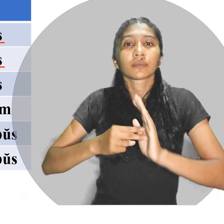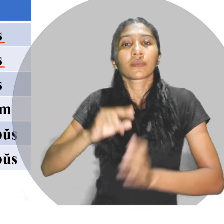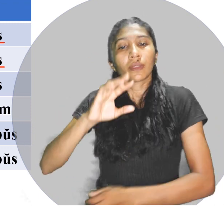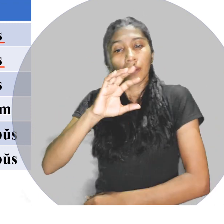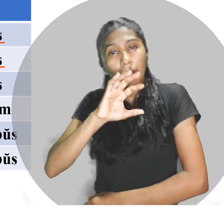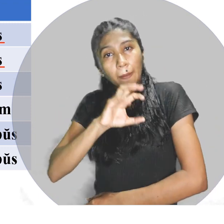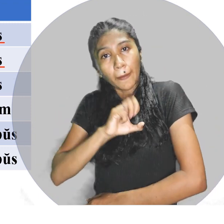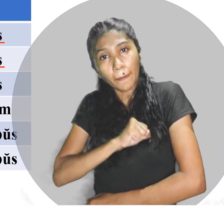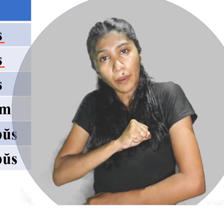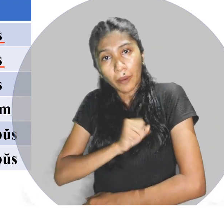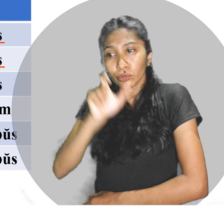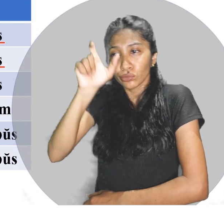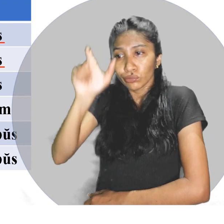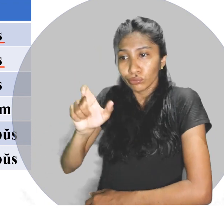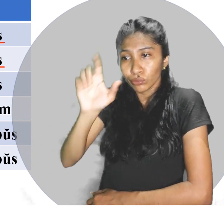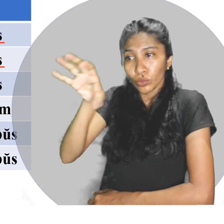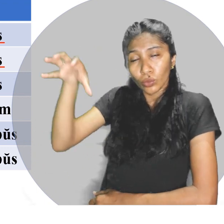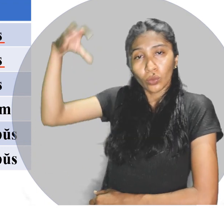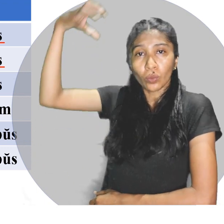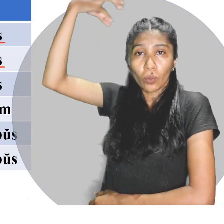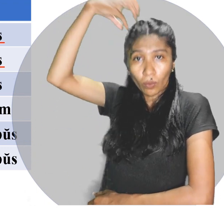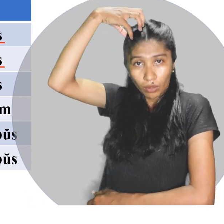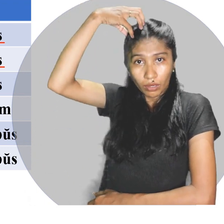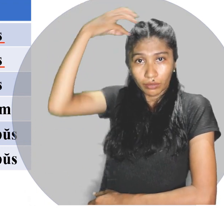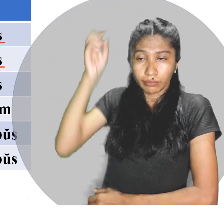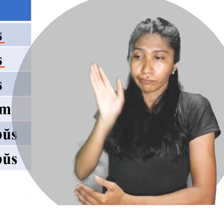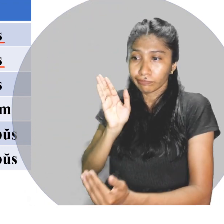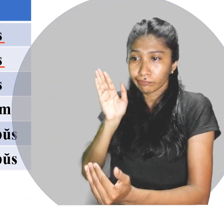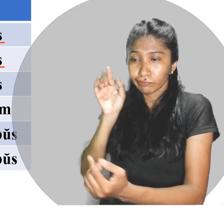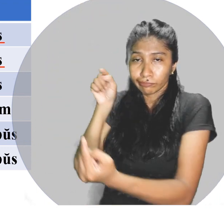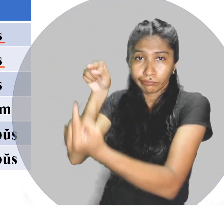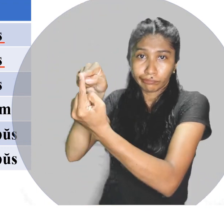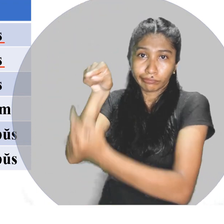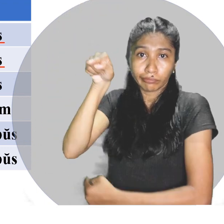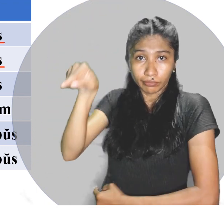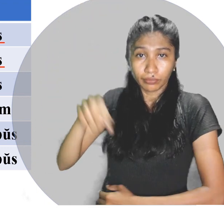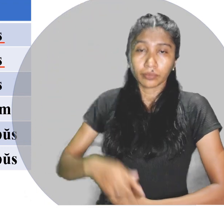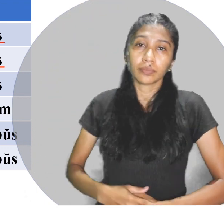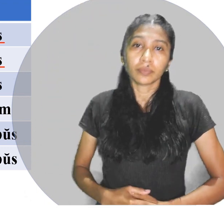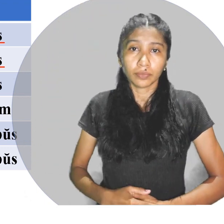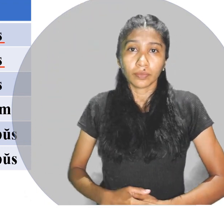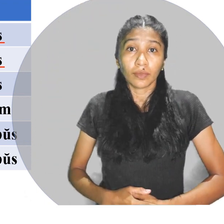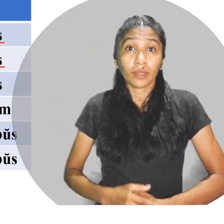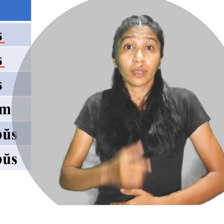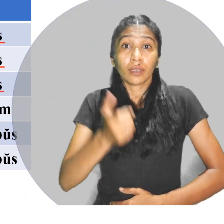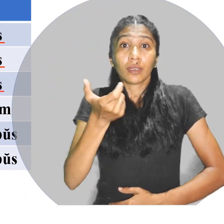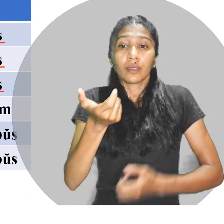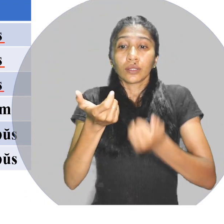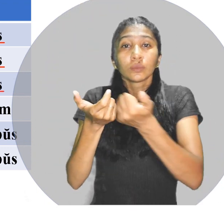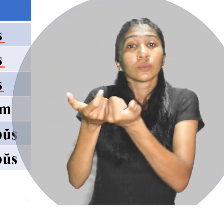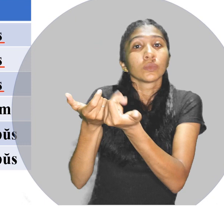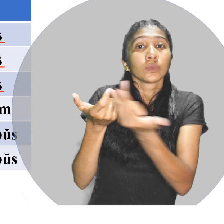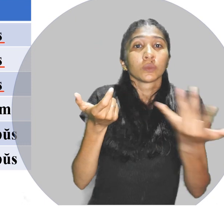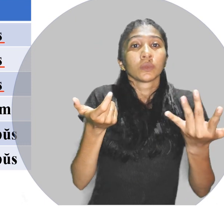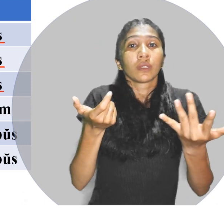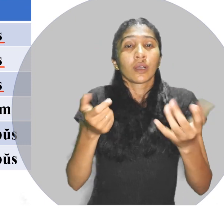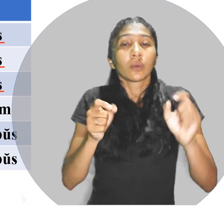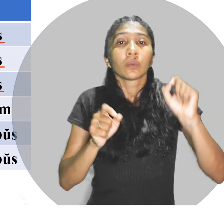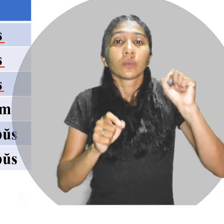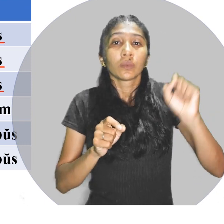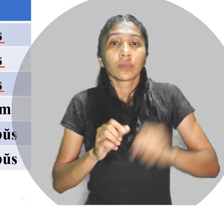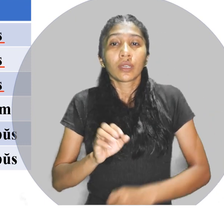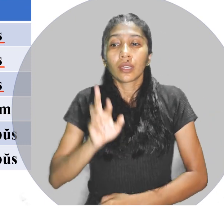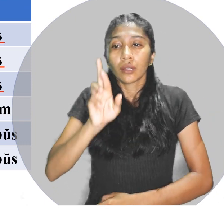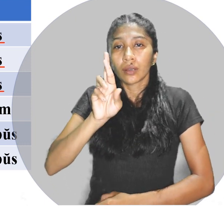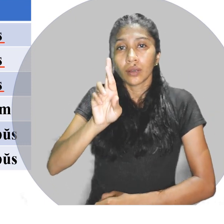o rei, objeto direto. No plural, usaremos reges.